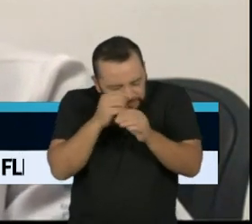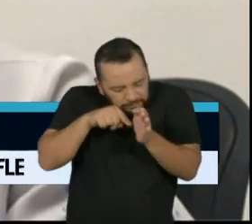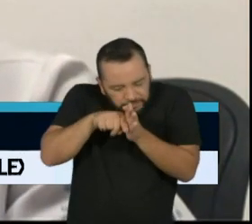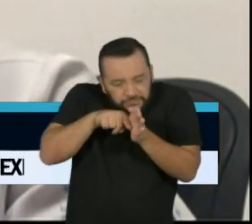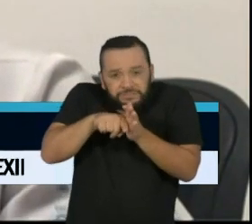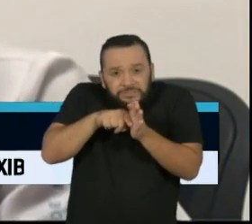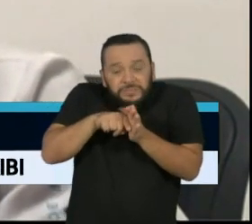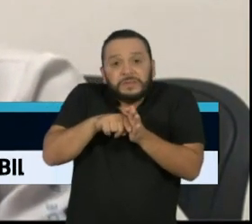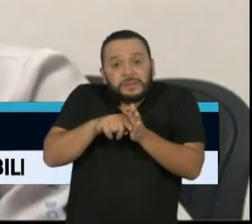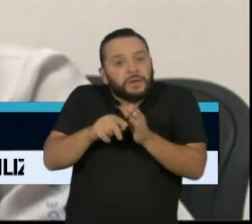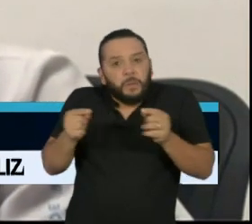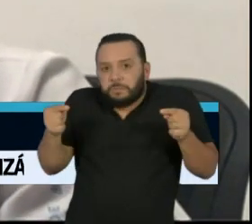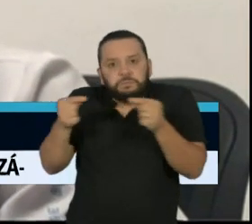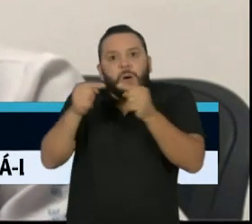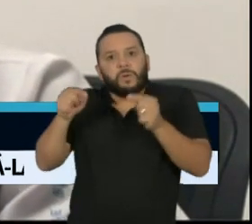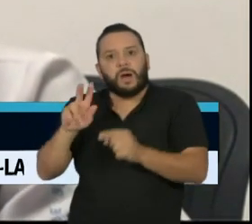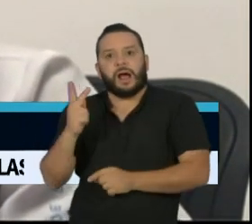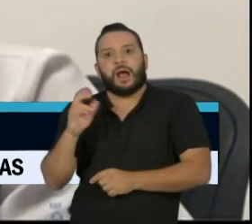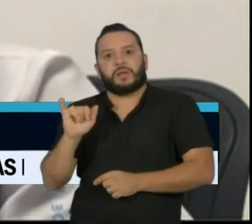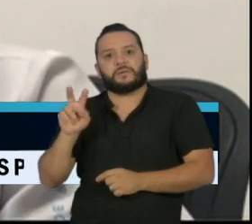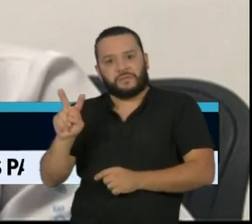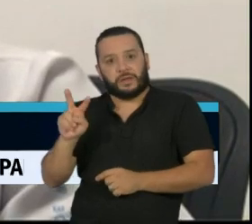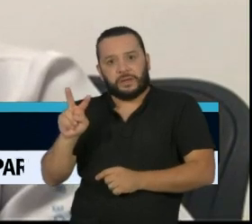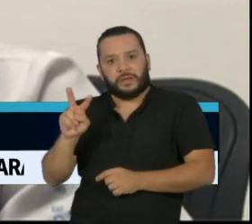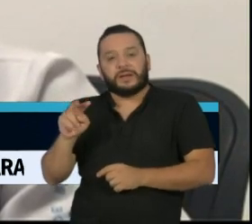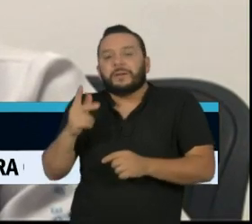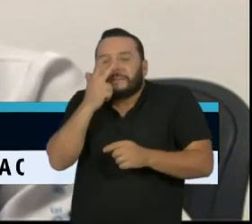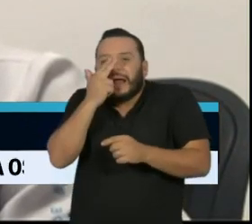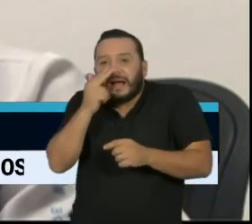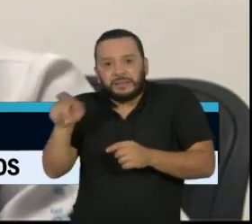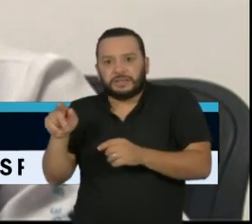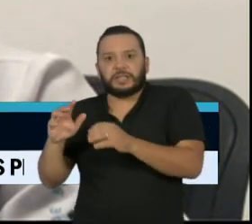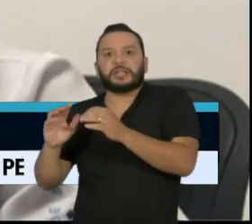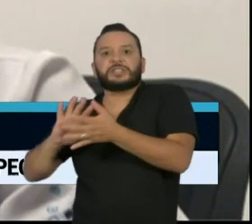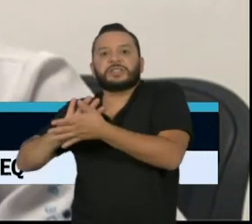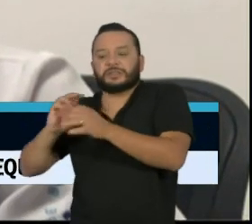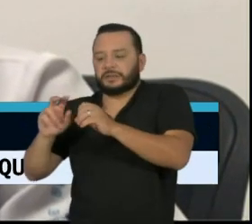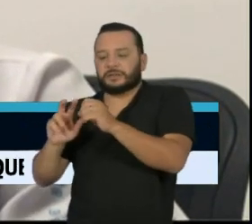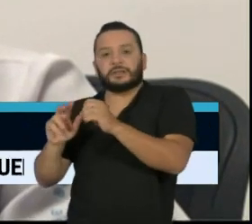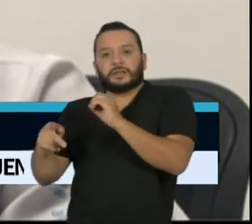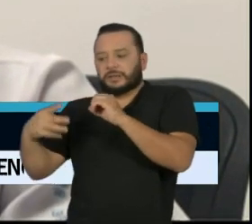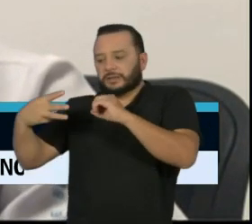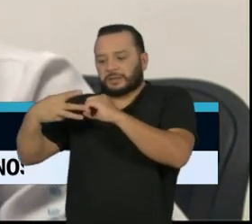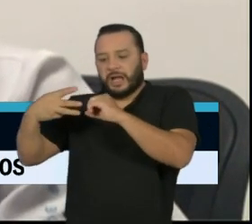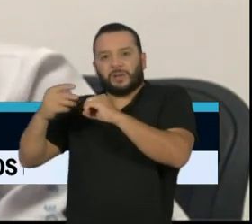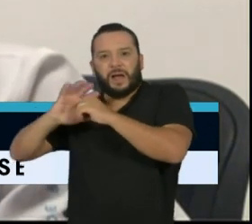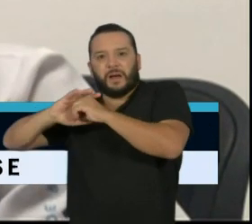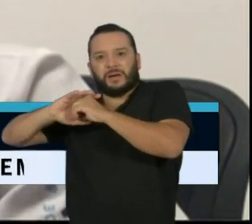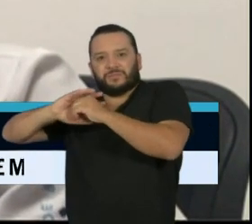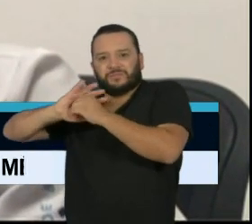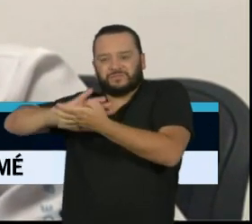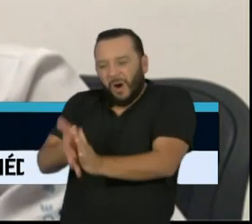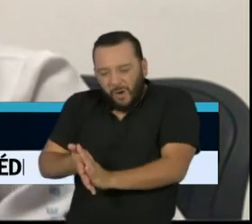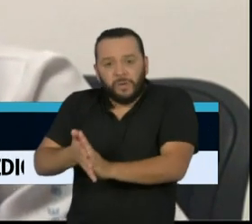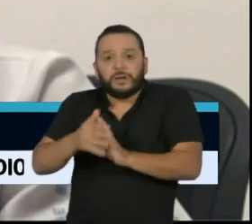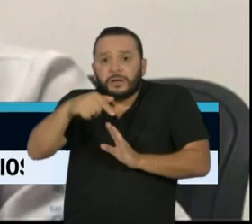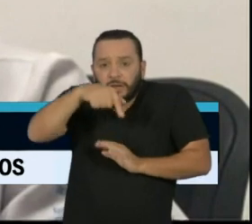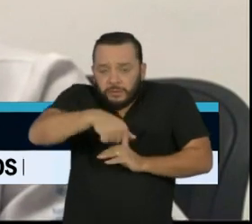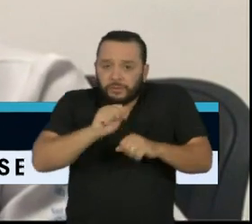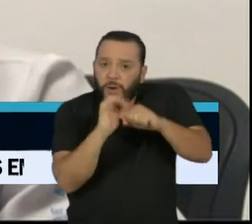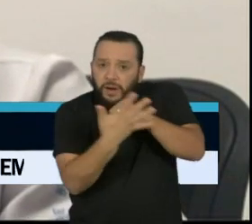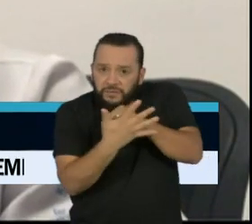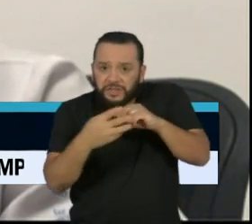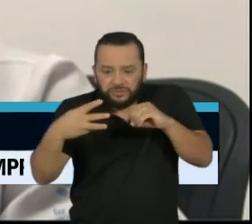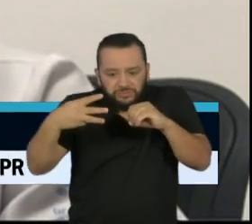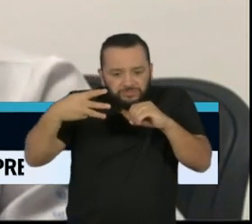que é usada para o vírus entrar na célula, né? Então, quando a gente tem uma droga que tem ação contra ela, a gente presume que